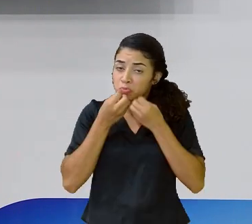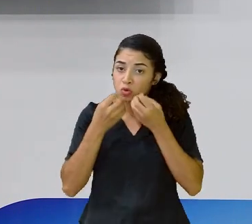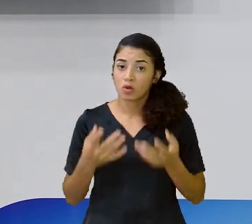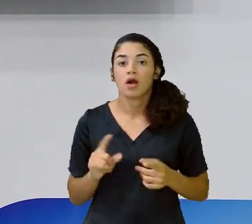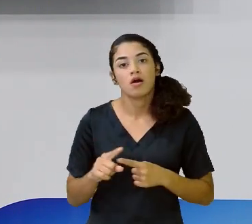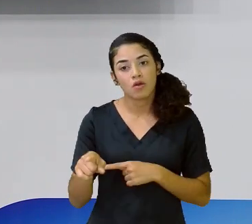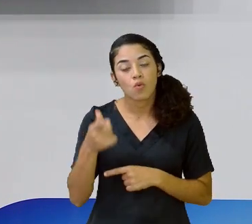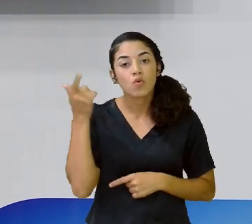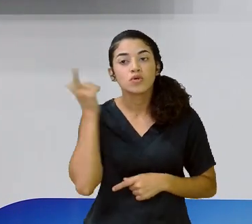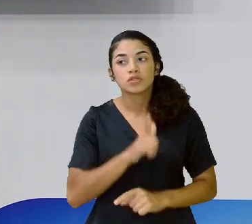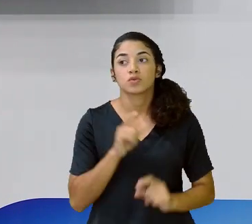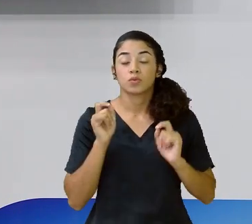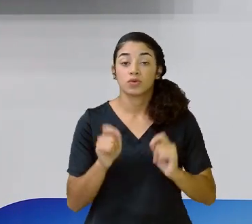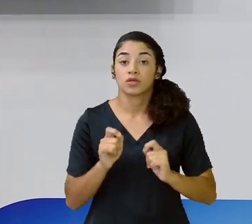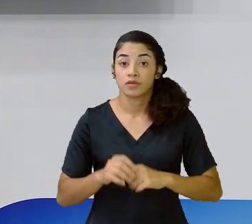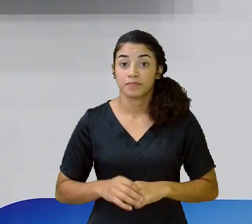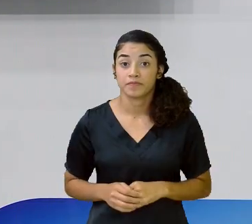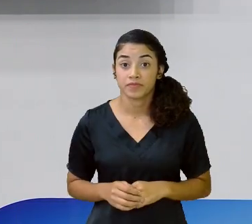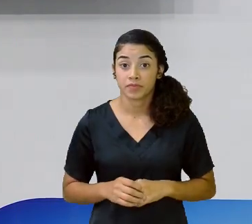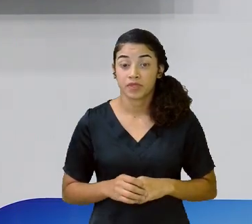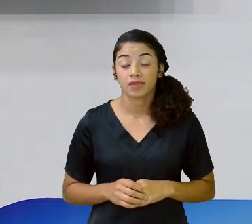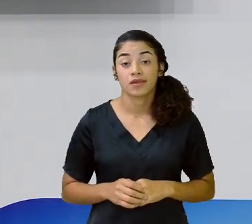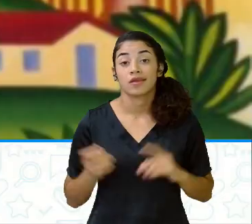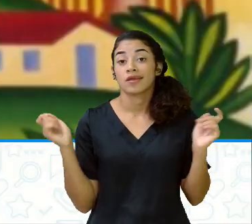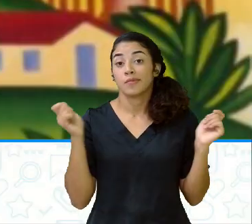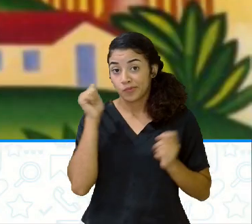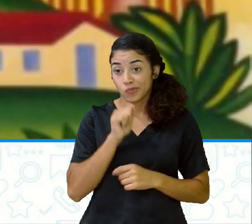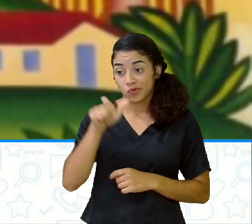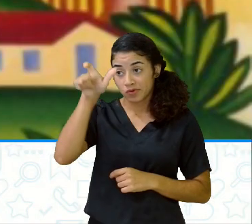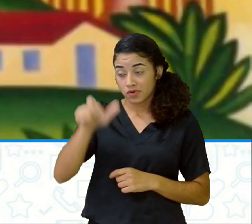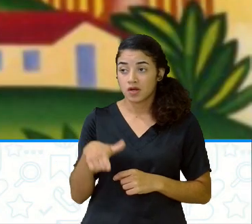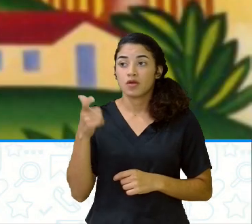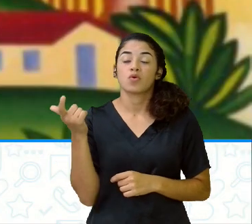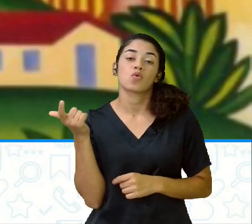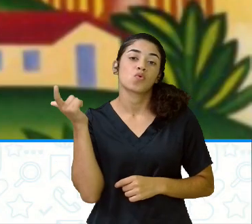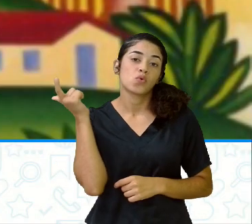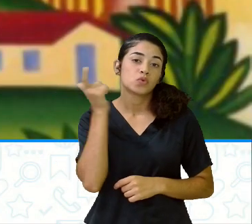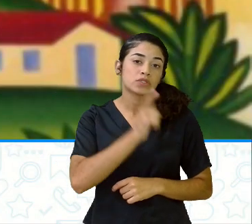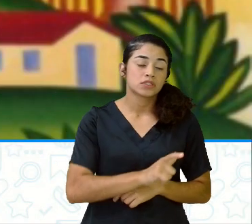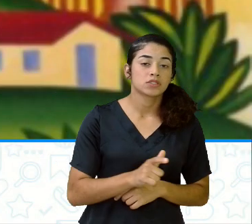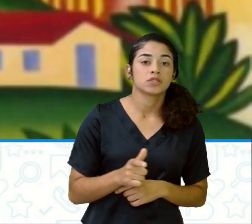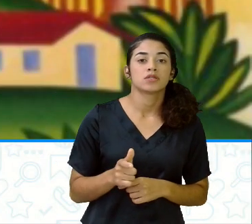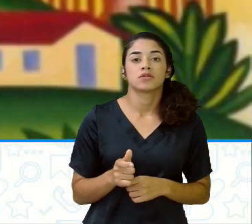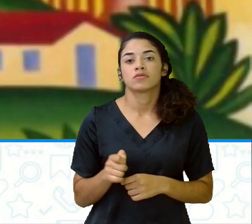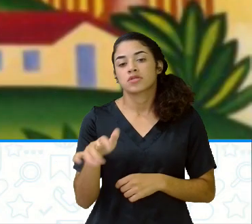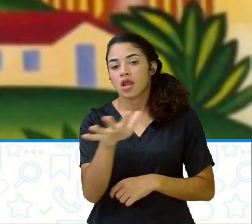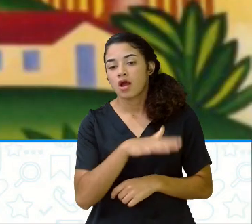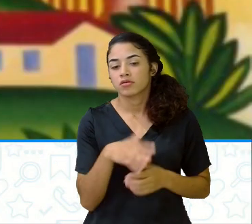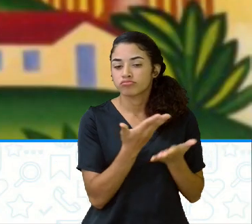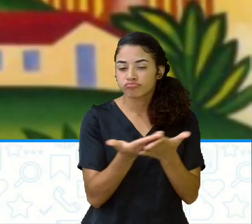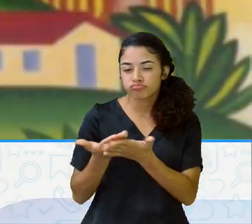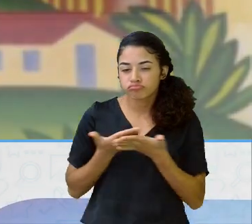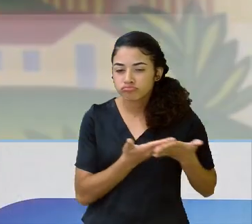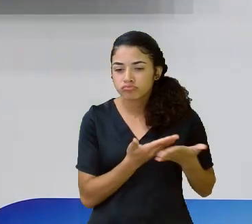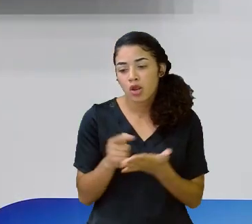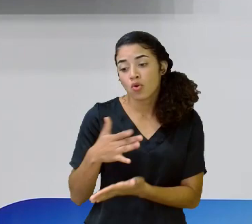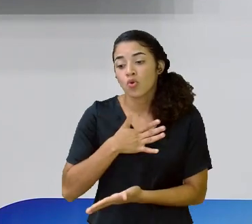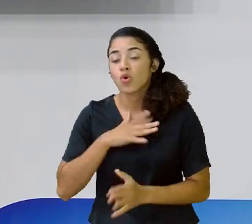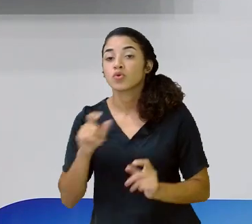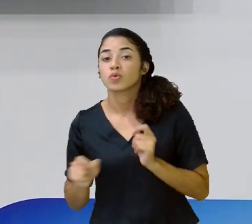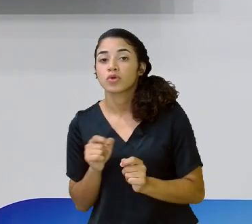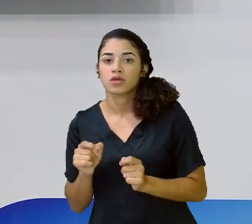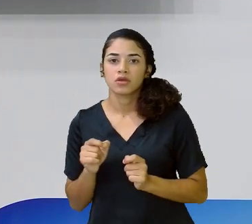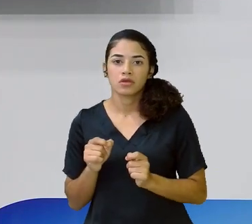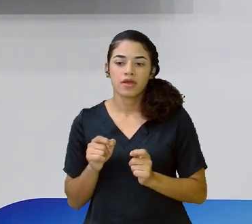a isso, a Tarsila, ela pôde enveredar pela área dos estudos e estudar aquilo que ela gostava, de